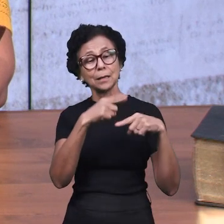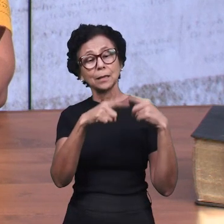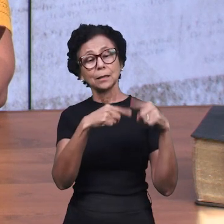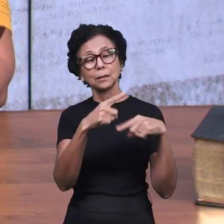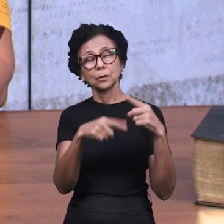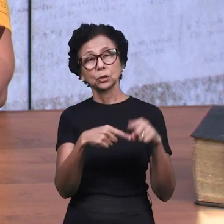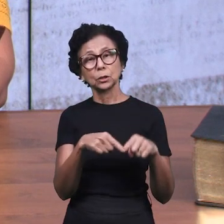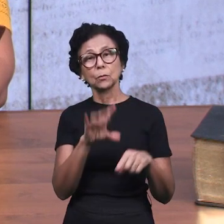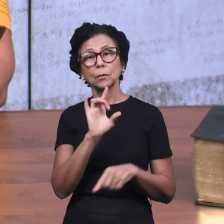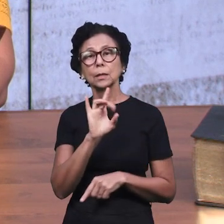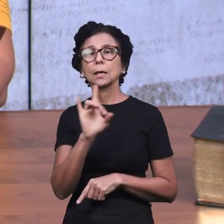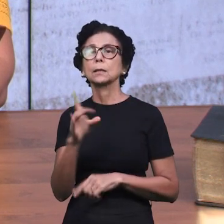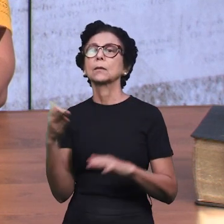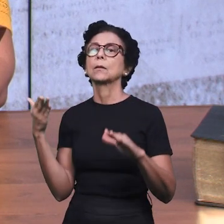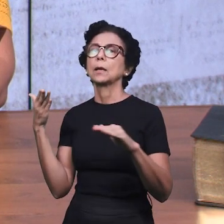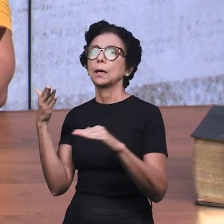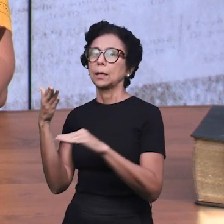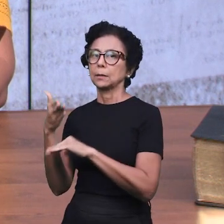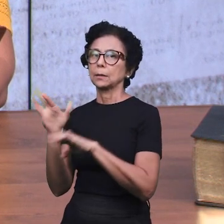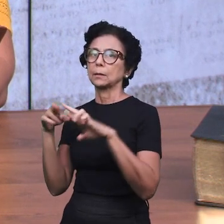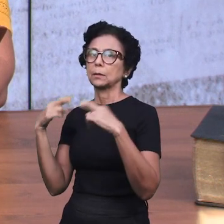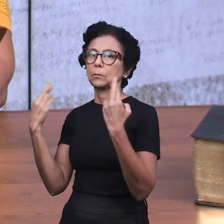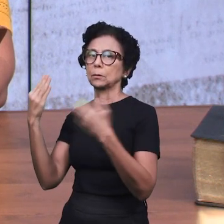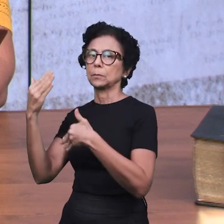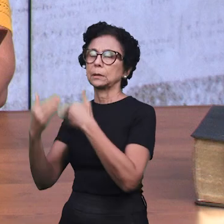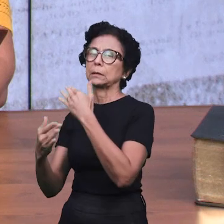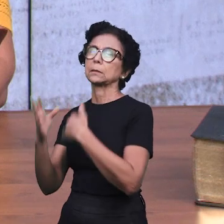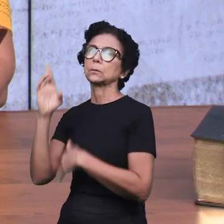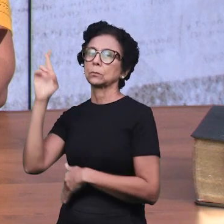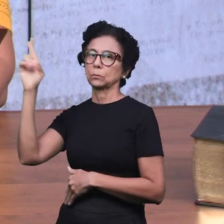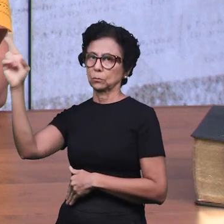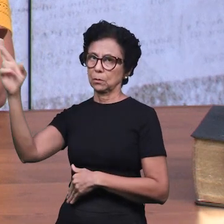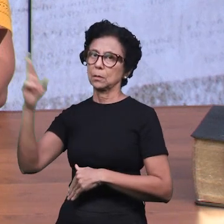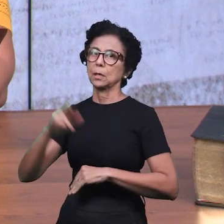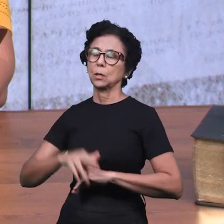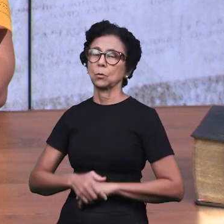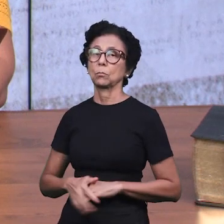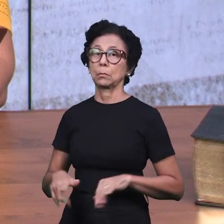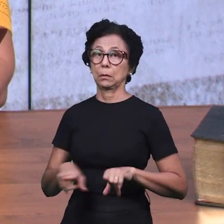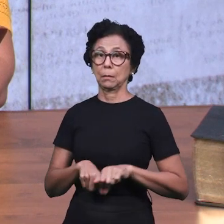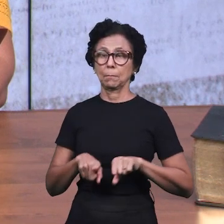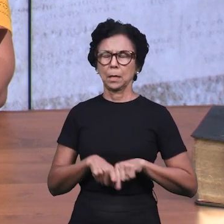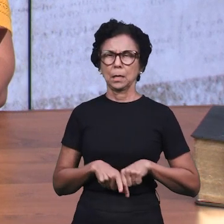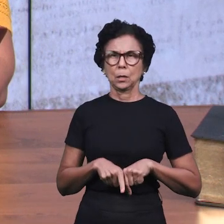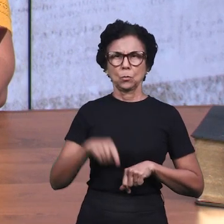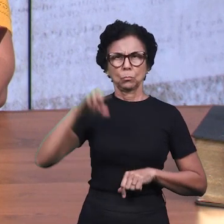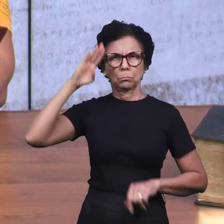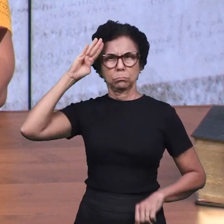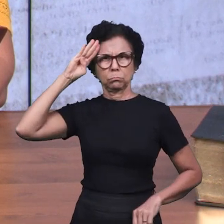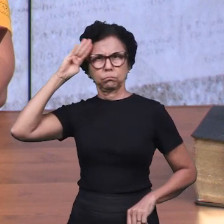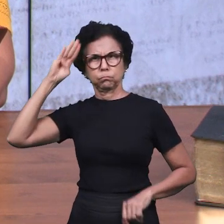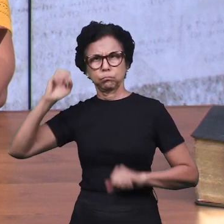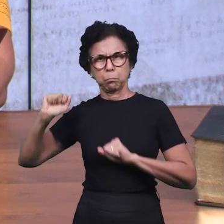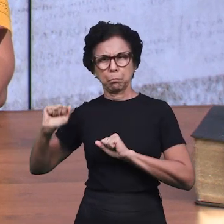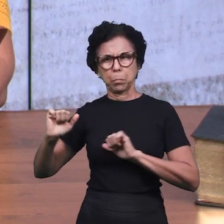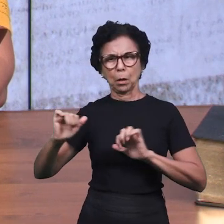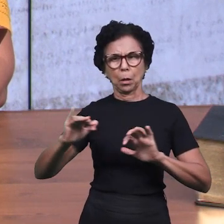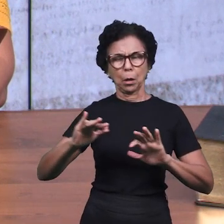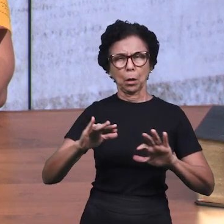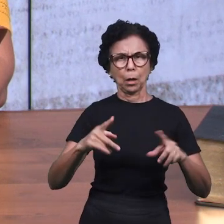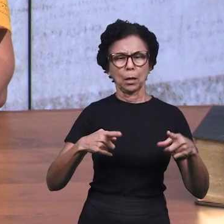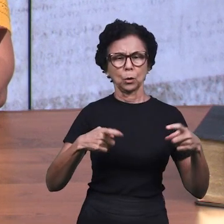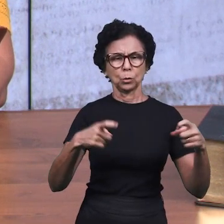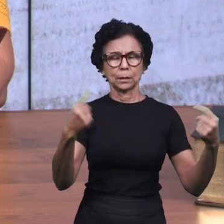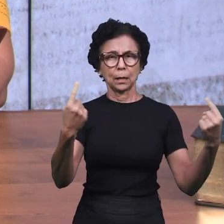deles entrará na congregação do Senhor. Quando o exército sair contra os teus inimigos, então